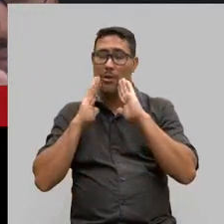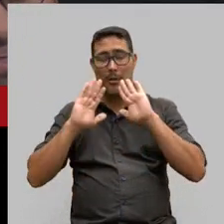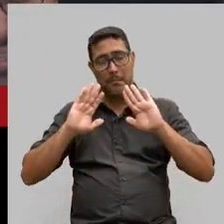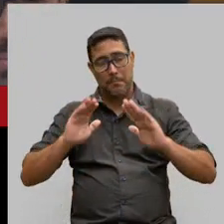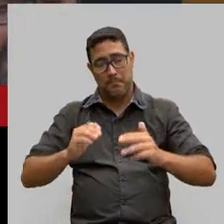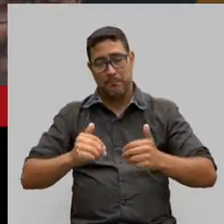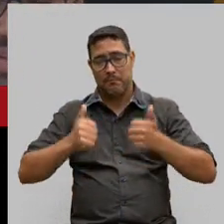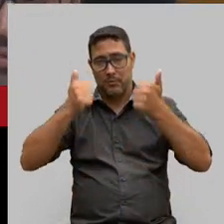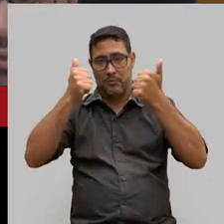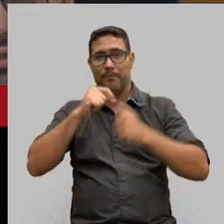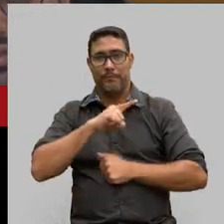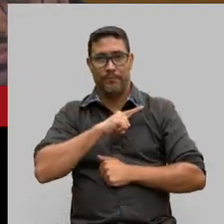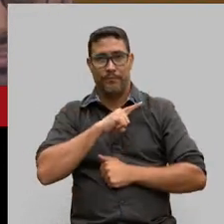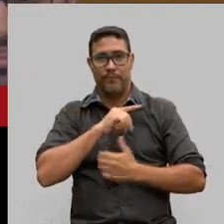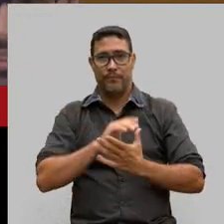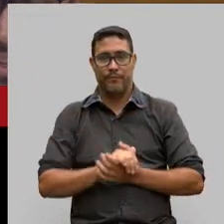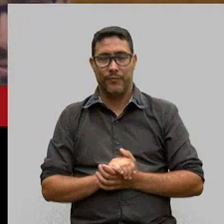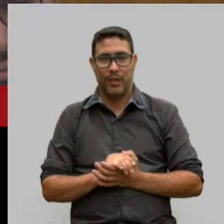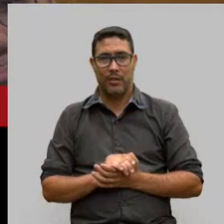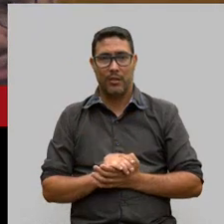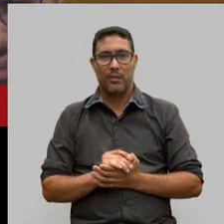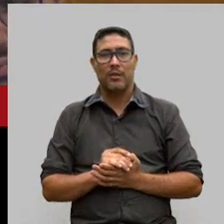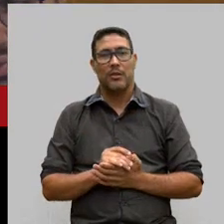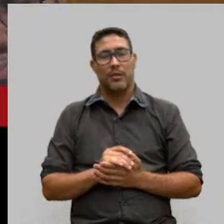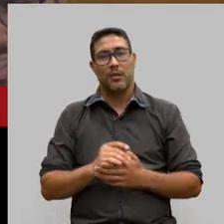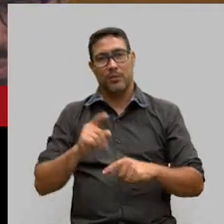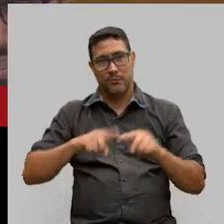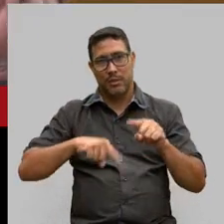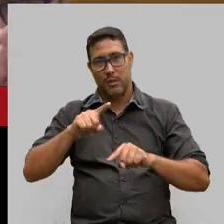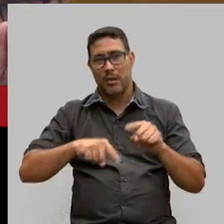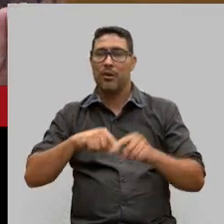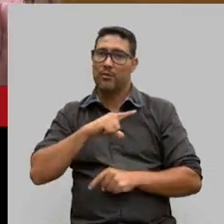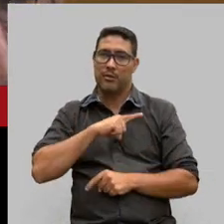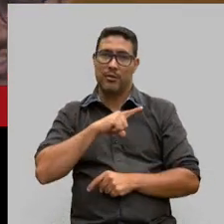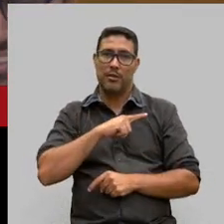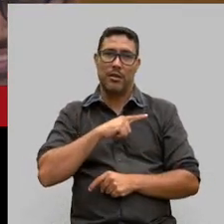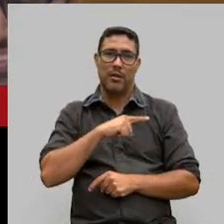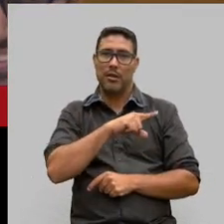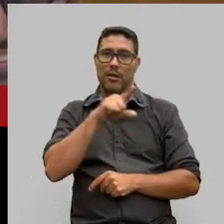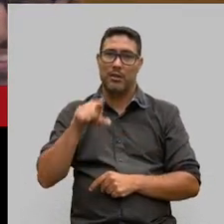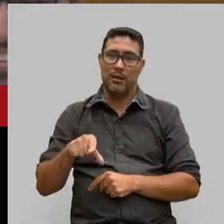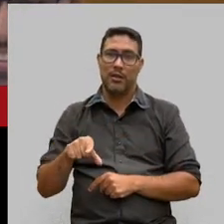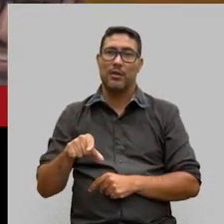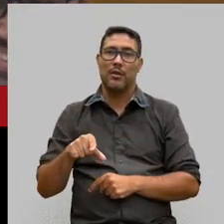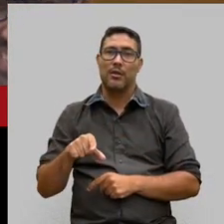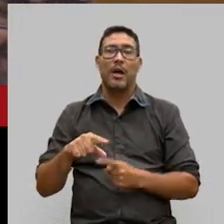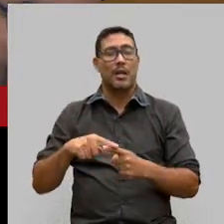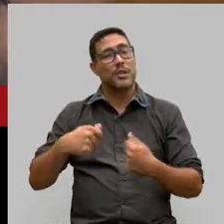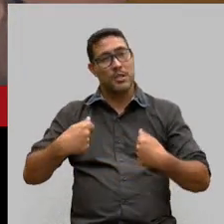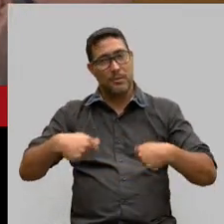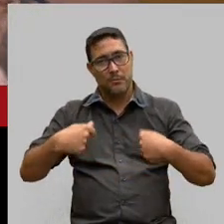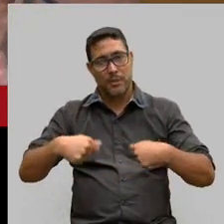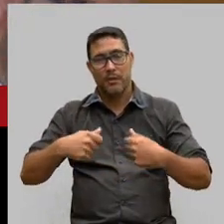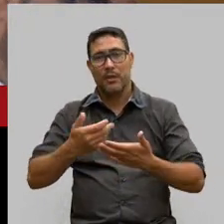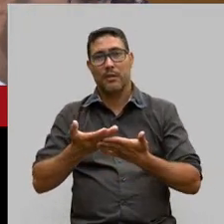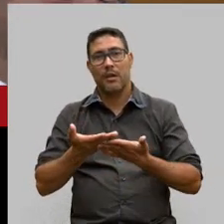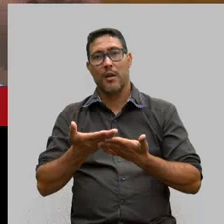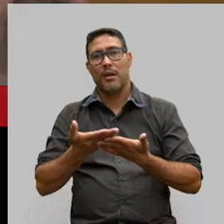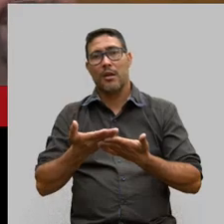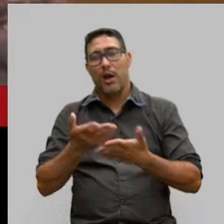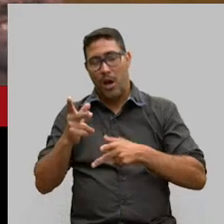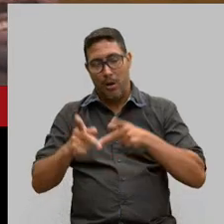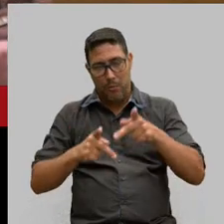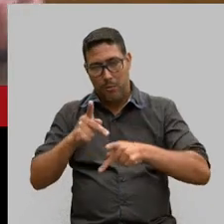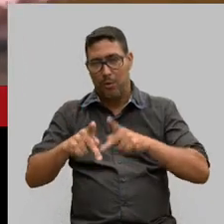efeito porque aí vocês tem o material lá tudo bem até inglês gente a gente tem que atender é o povo